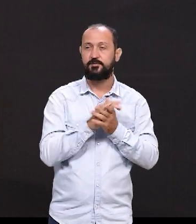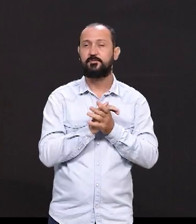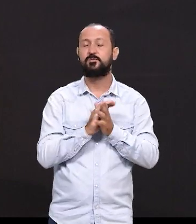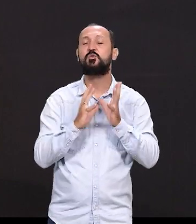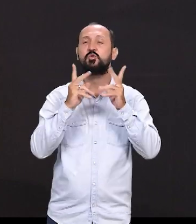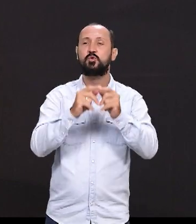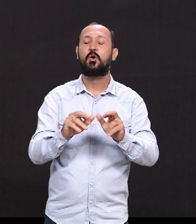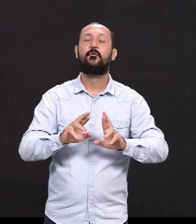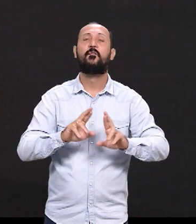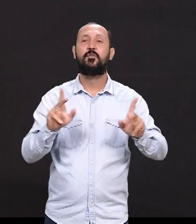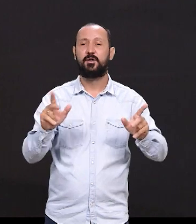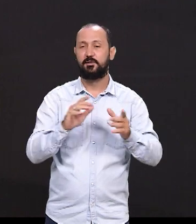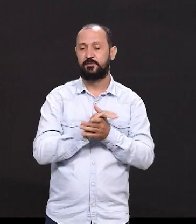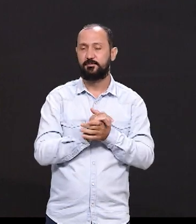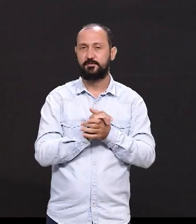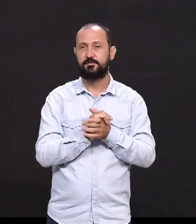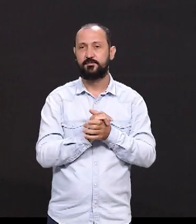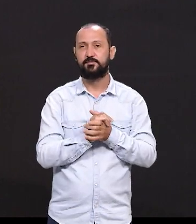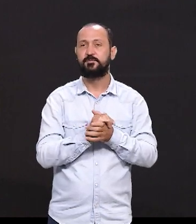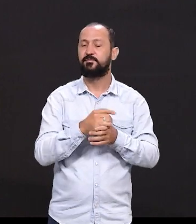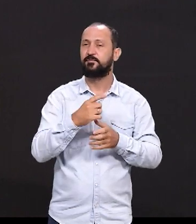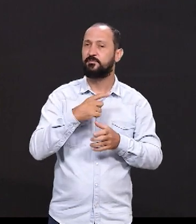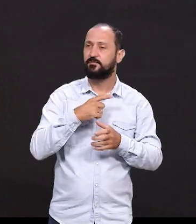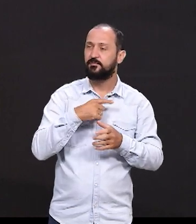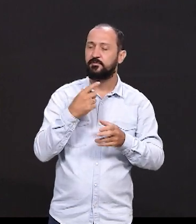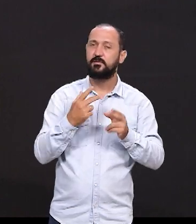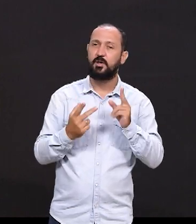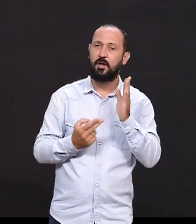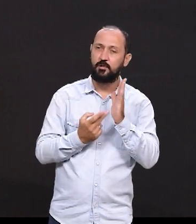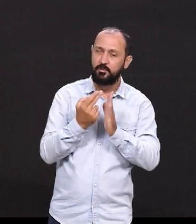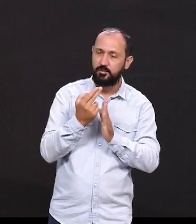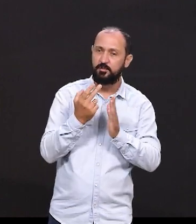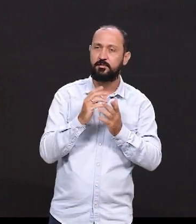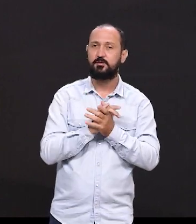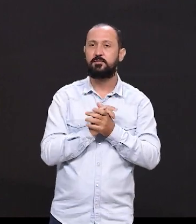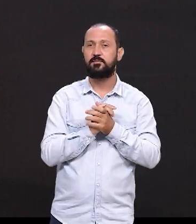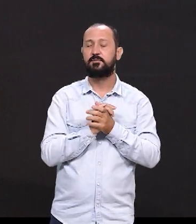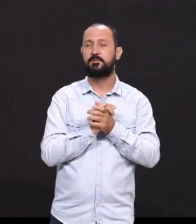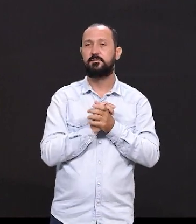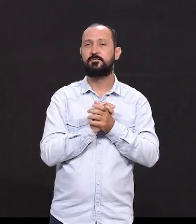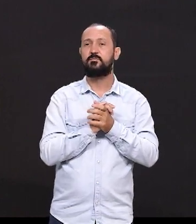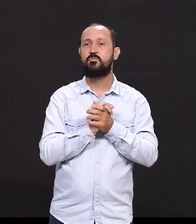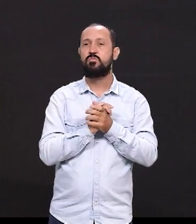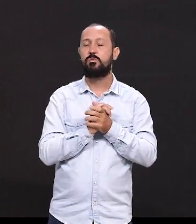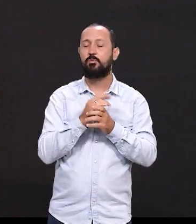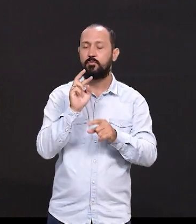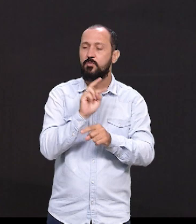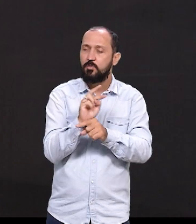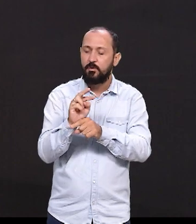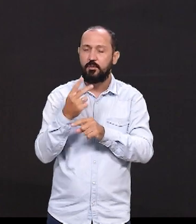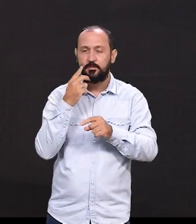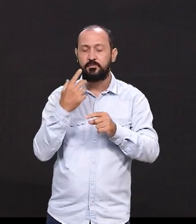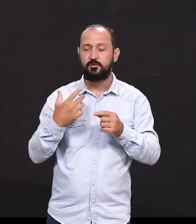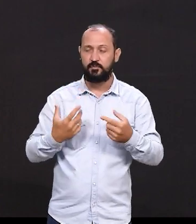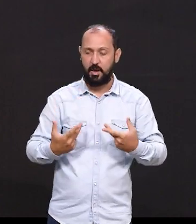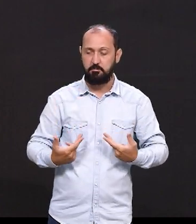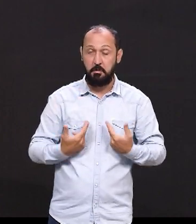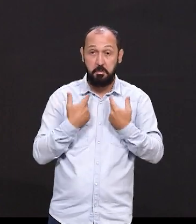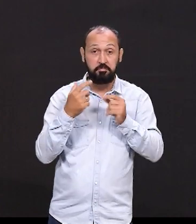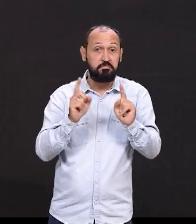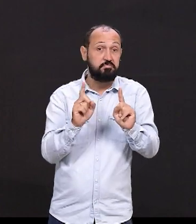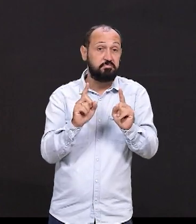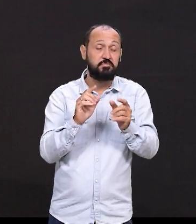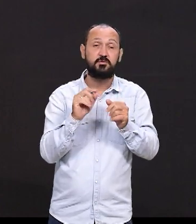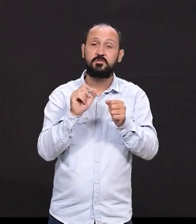é tudo diferente gente a gente tem uma cirurgia mais conservadora ou seja mantendo o órgão não amputando a